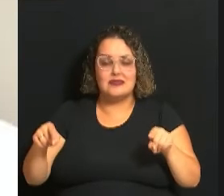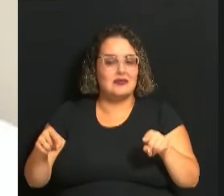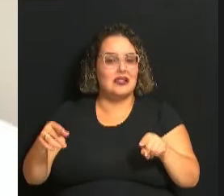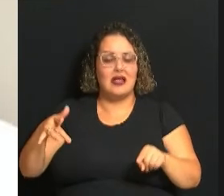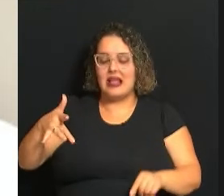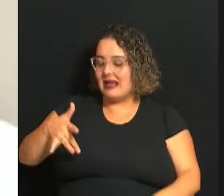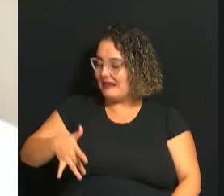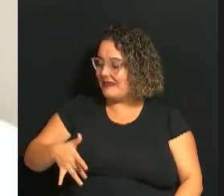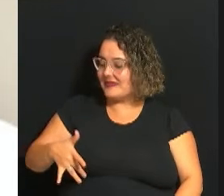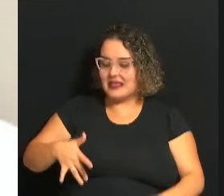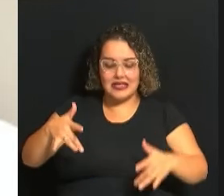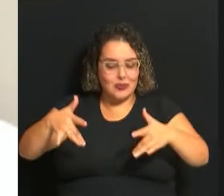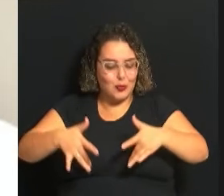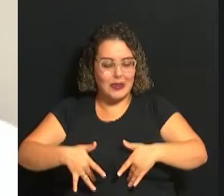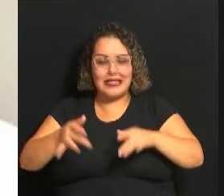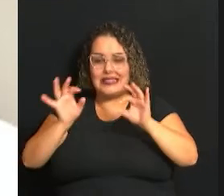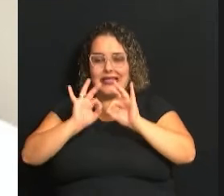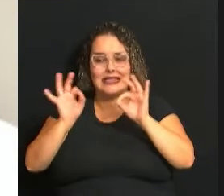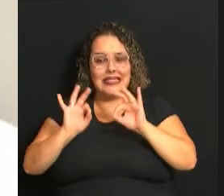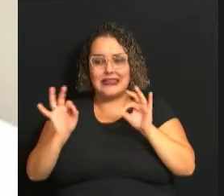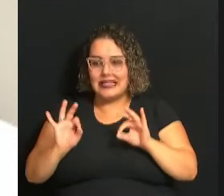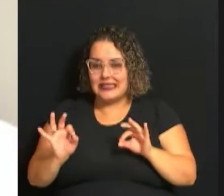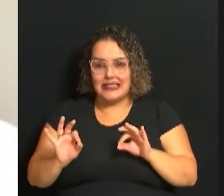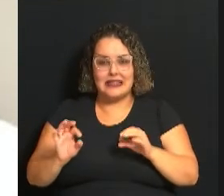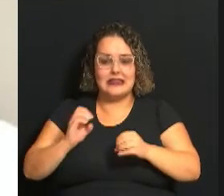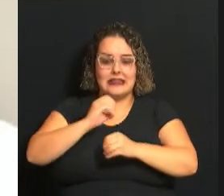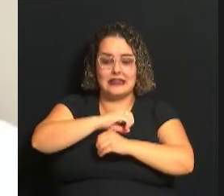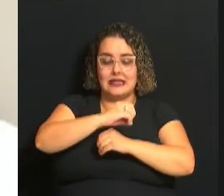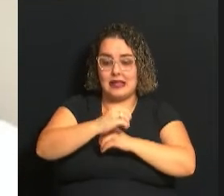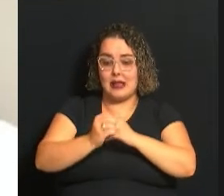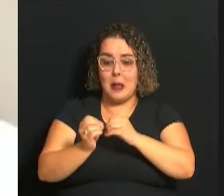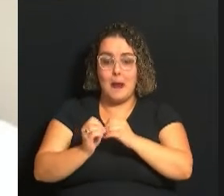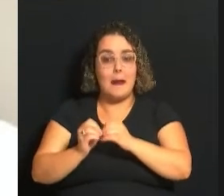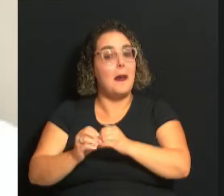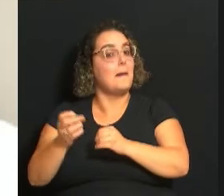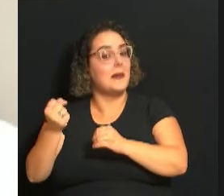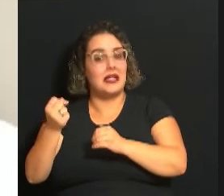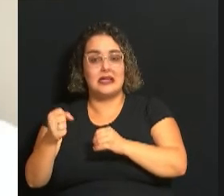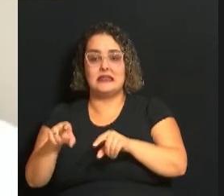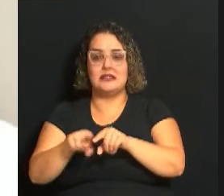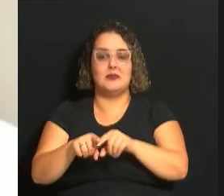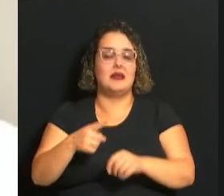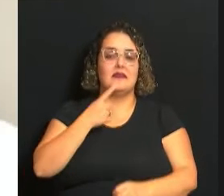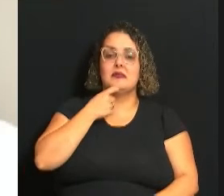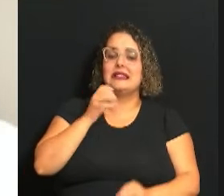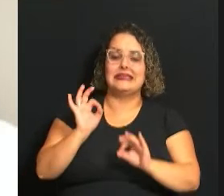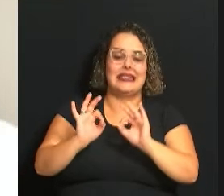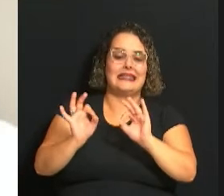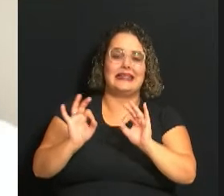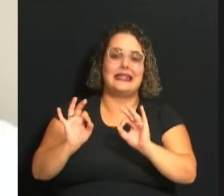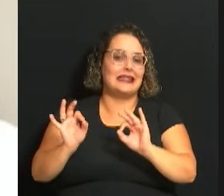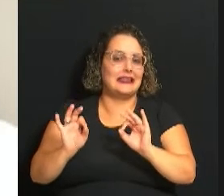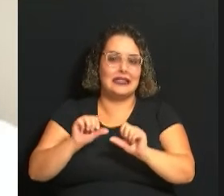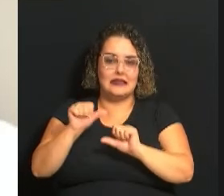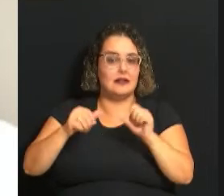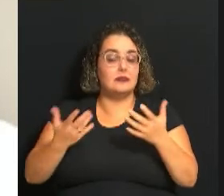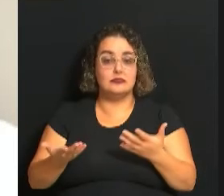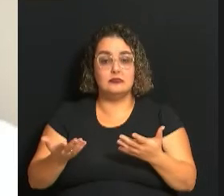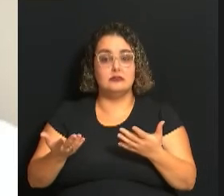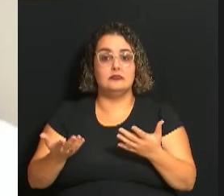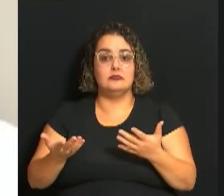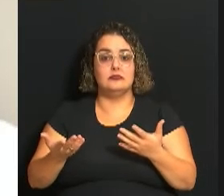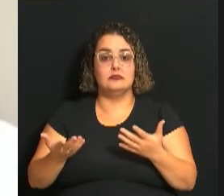de rim e nem nas minhas células brancas ou vermelhas de sangue, né? Então, aí uma hora tudo